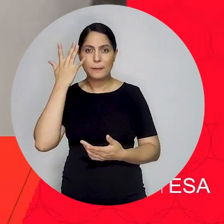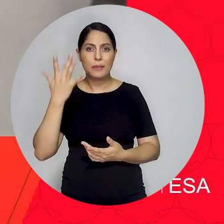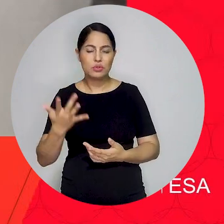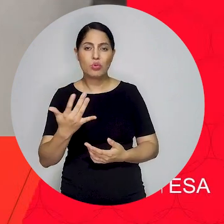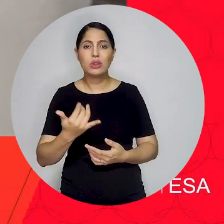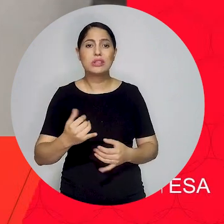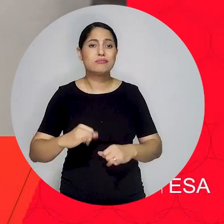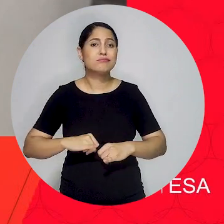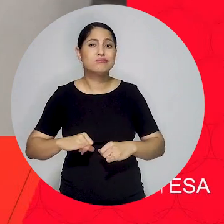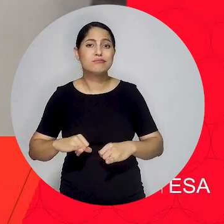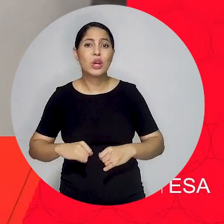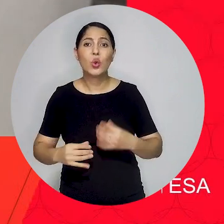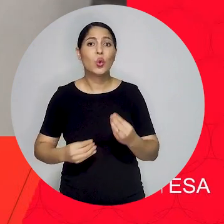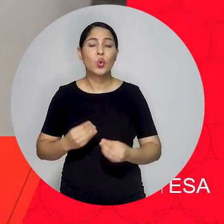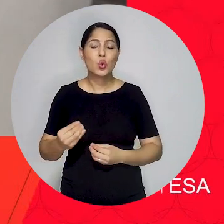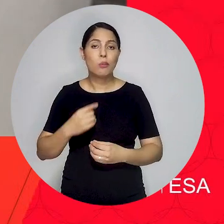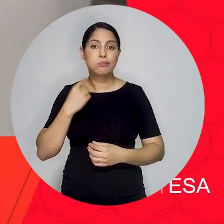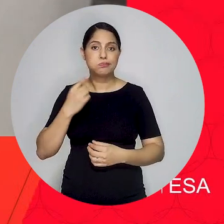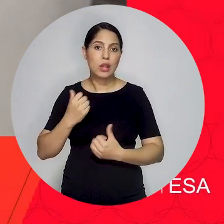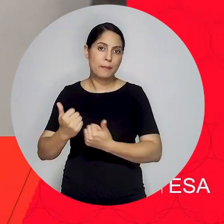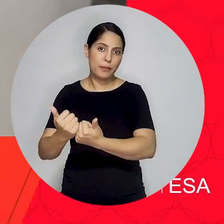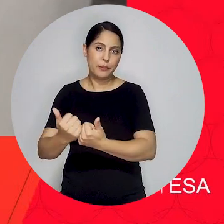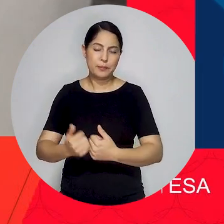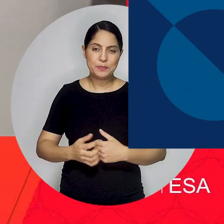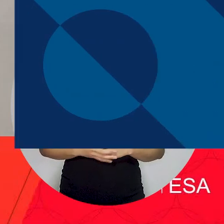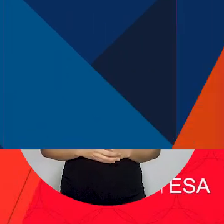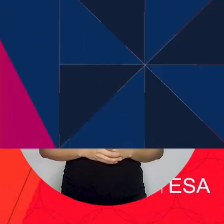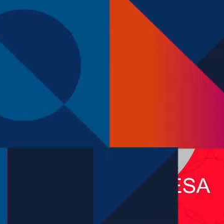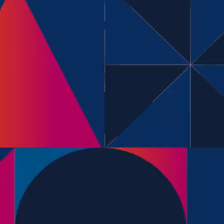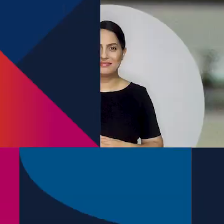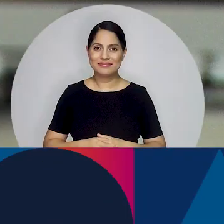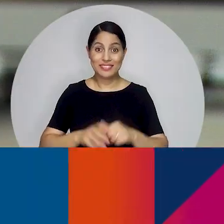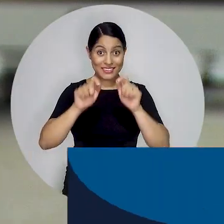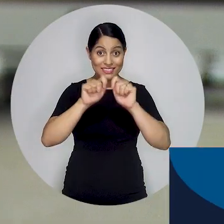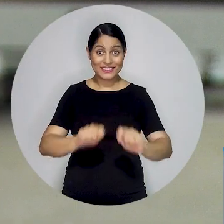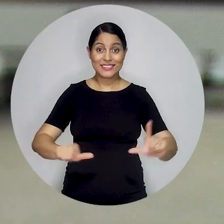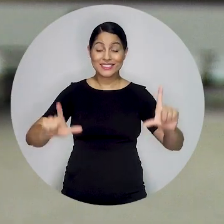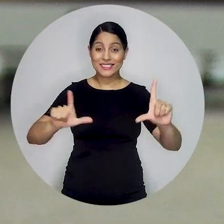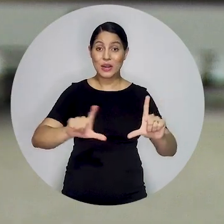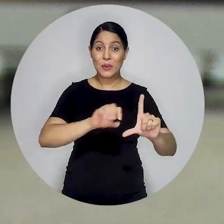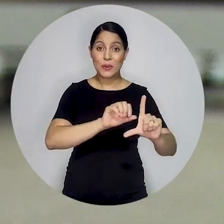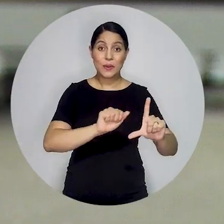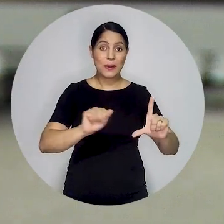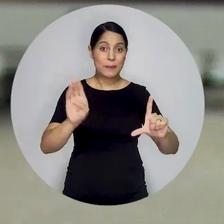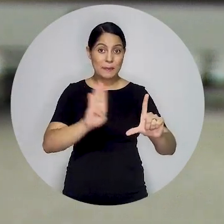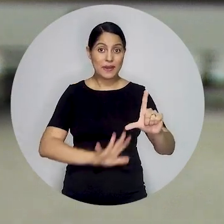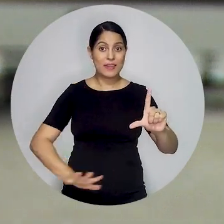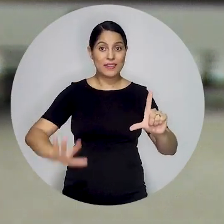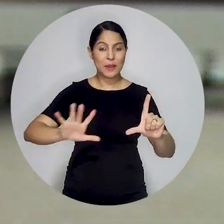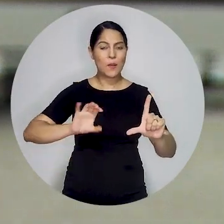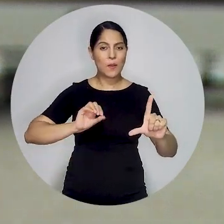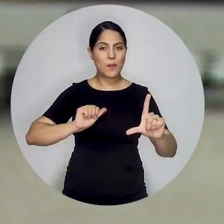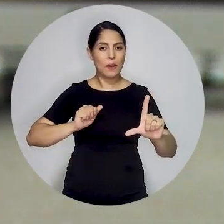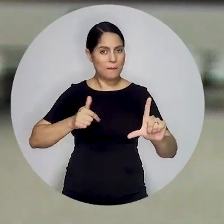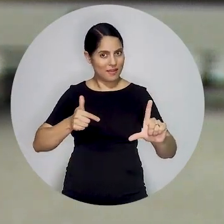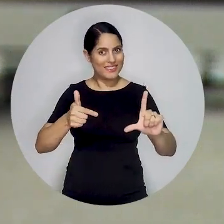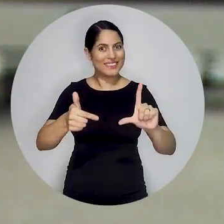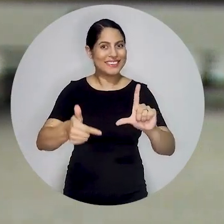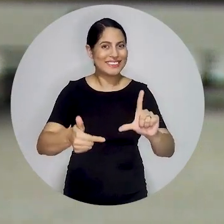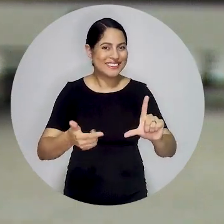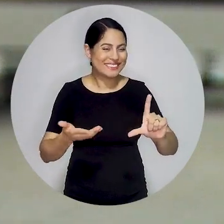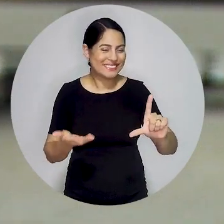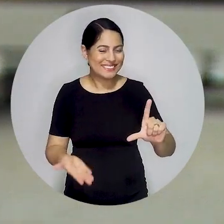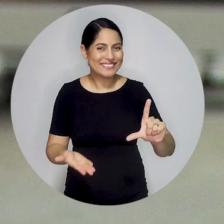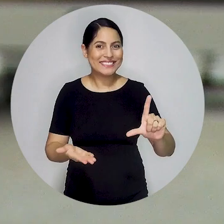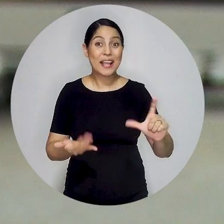levar em consideração a questão da centralidade da pessoa atingida este programa é mais uma produção da Ordem dos Advogados do